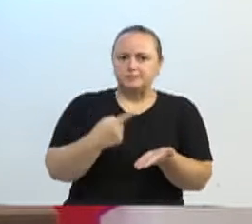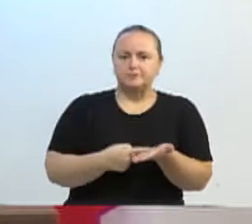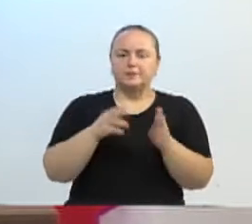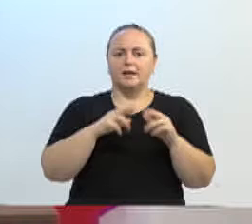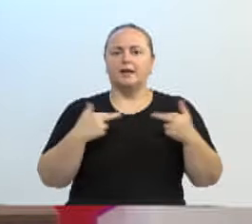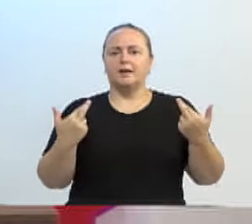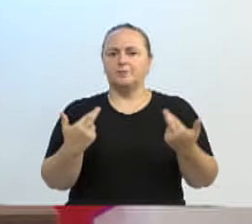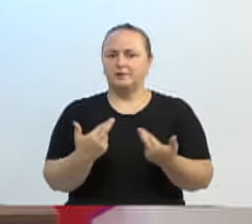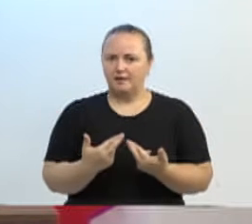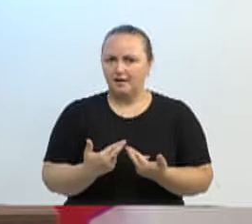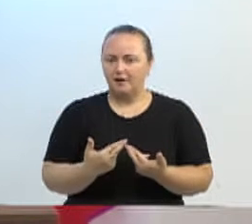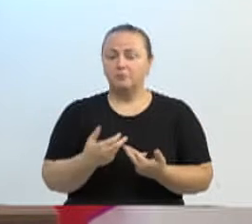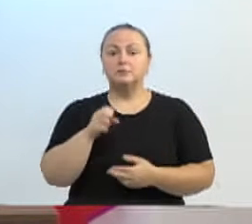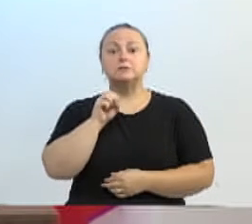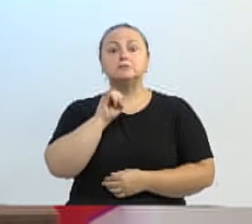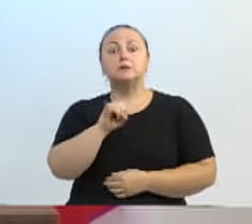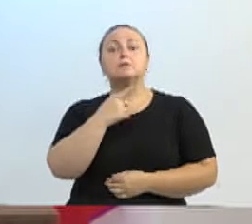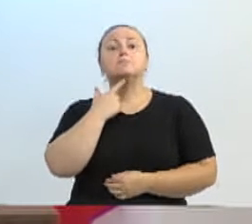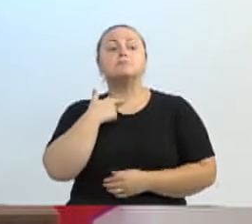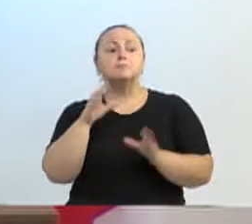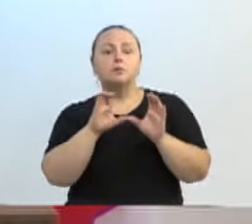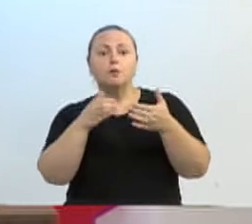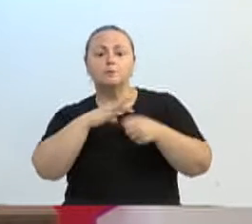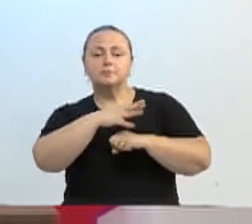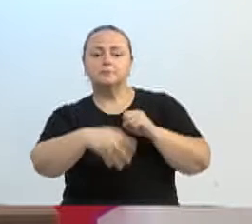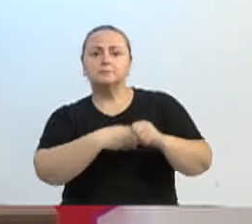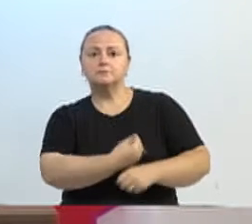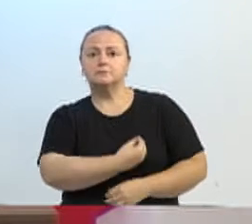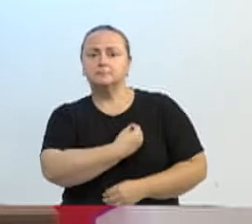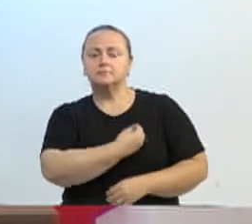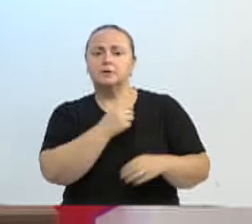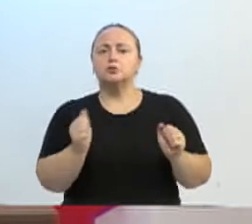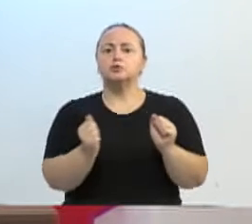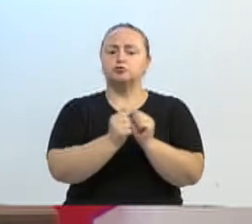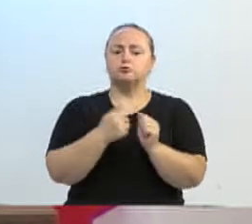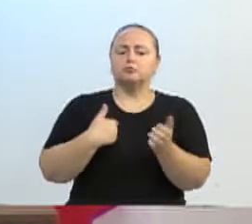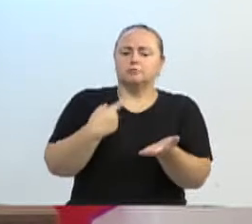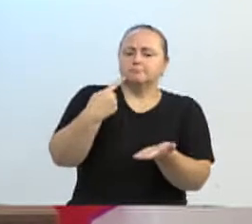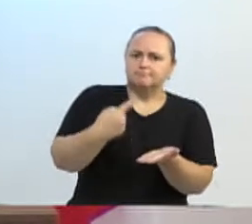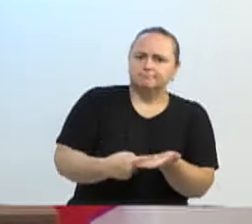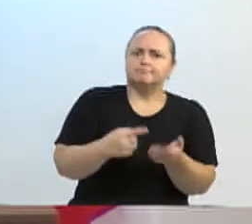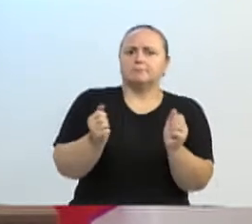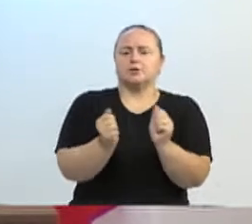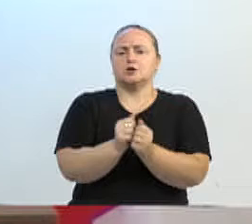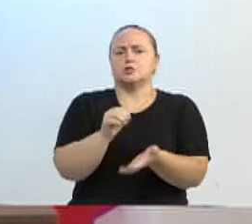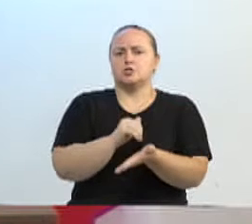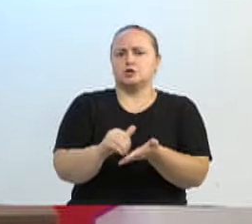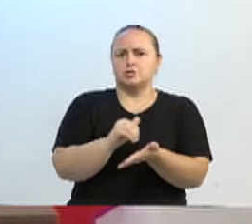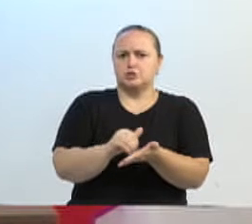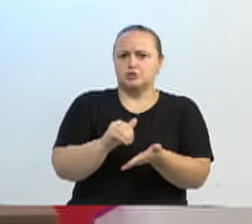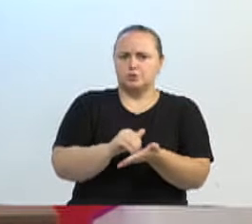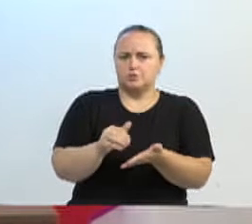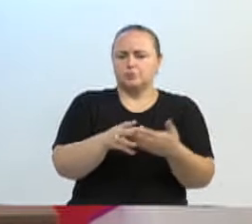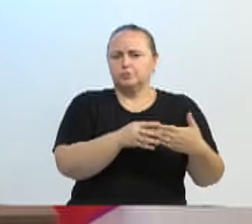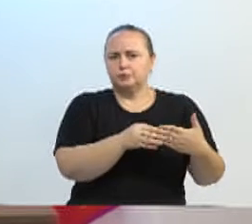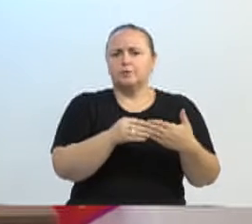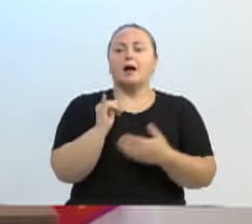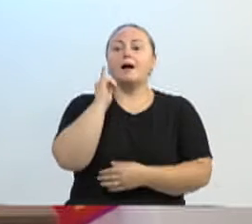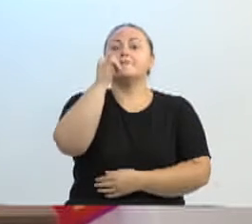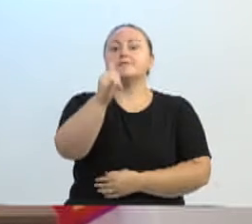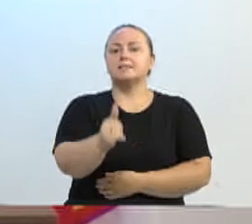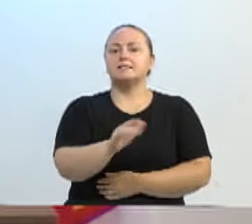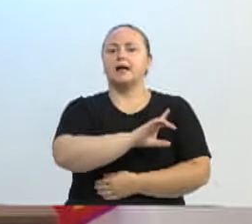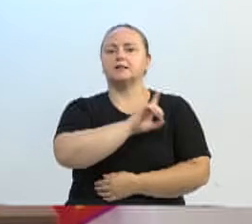comissão de meio ambiente quiser participar dessa reunião, eu vou marcar com o secretário e após encaminharia a data para que vocês possam